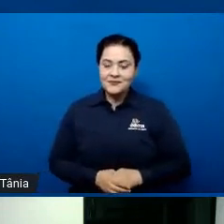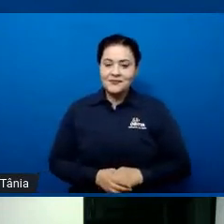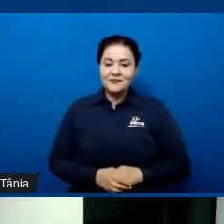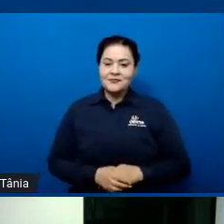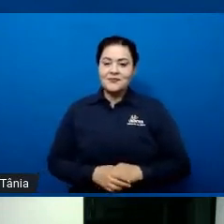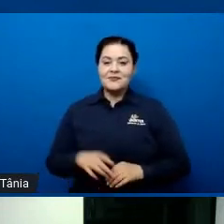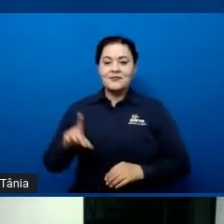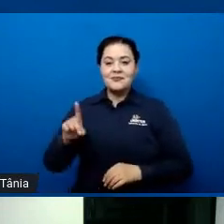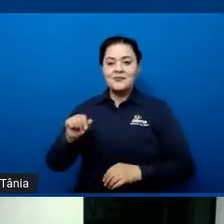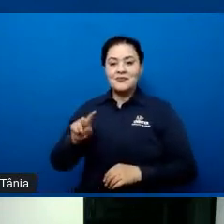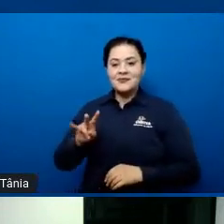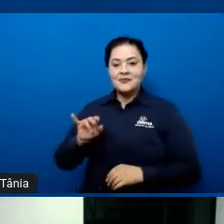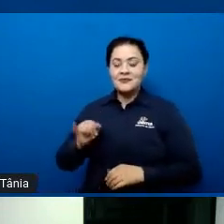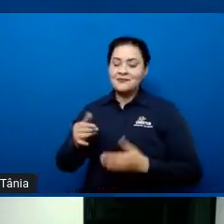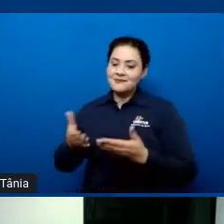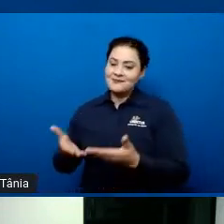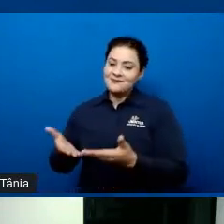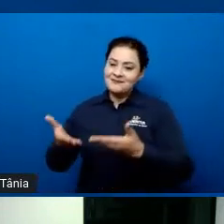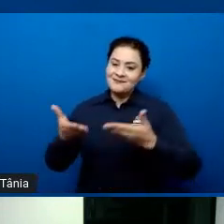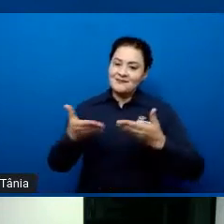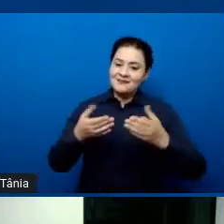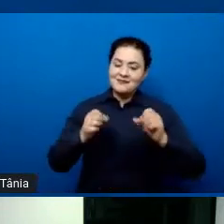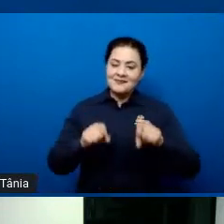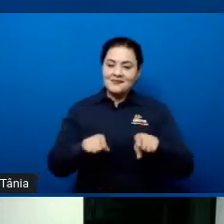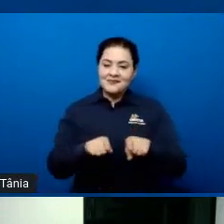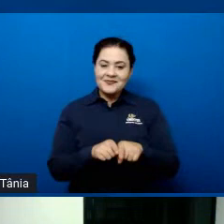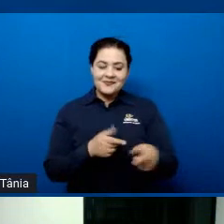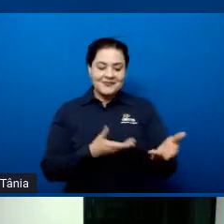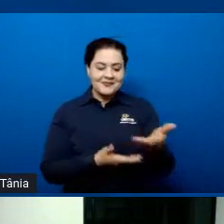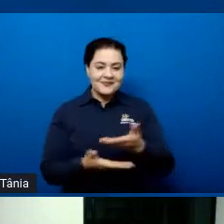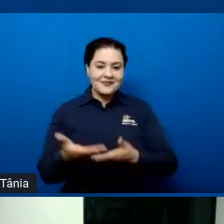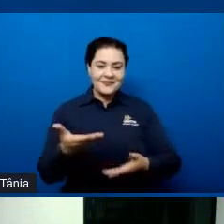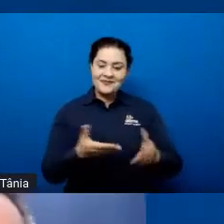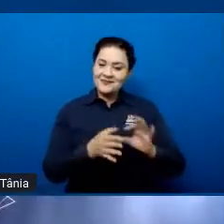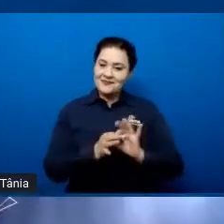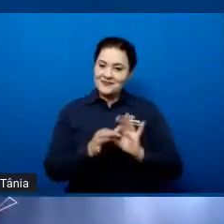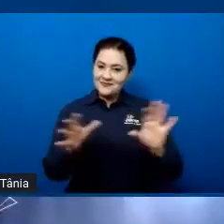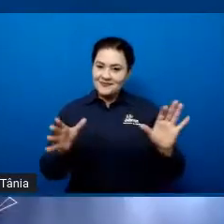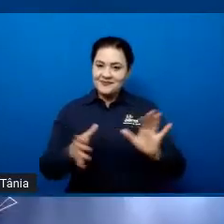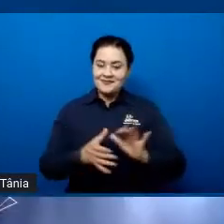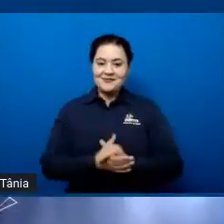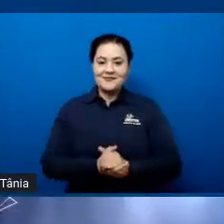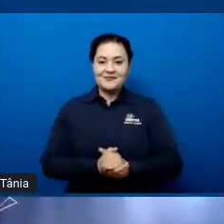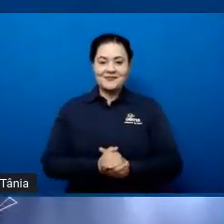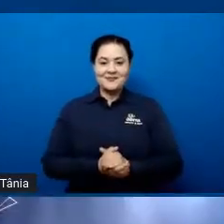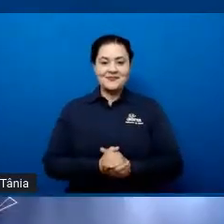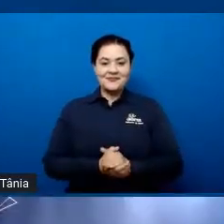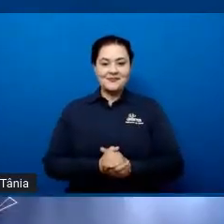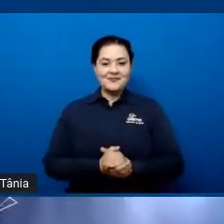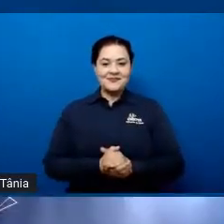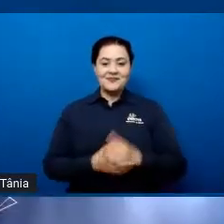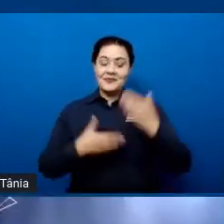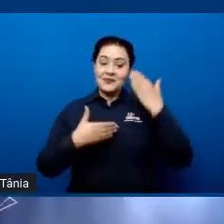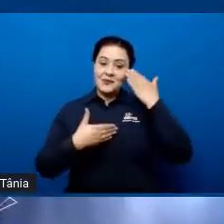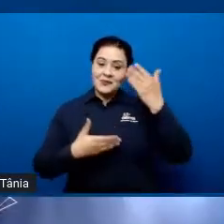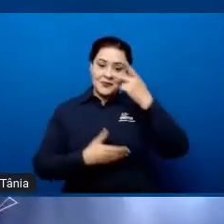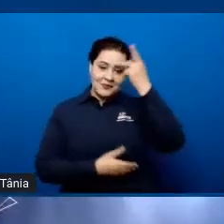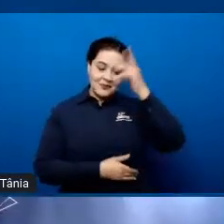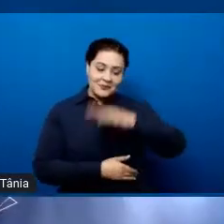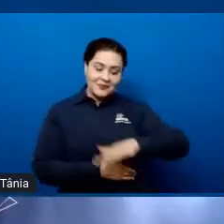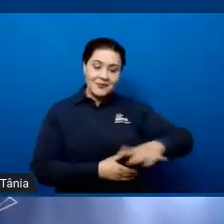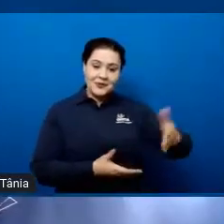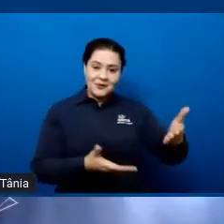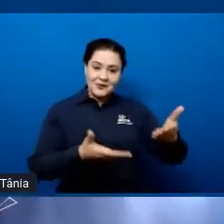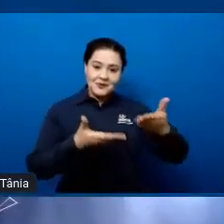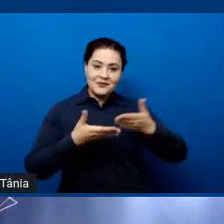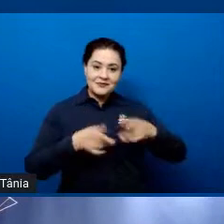contigo aí, a honra da casa de você poder compartilhar conosco aqui. Fique à vontade. Legal, muito obrigado, pessoal. Obrigado pelo convite